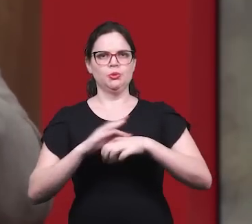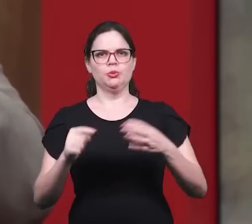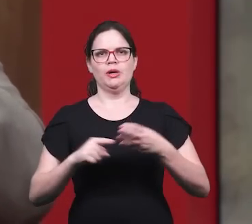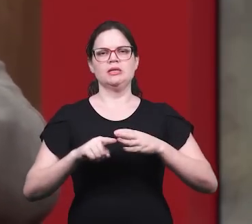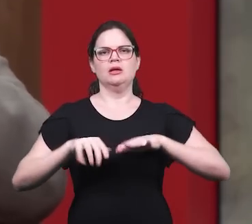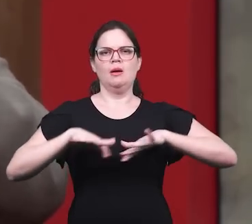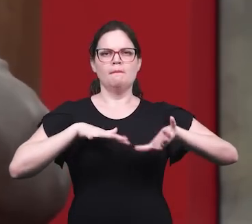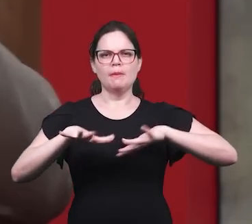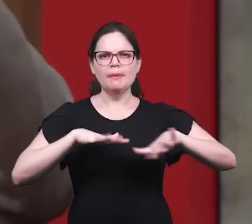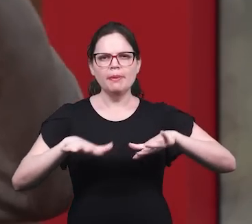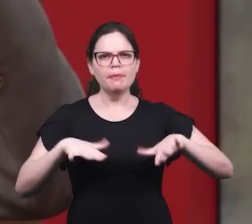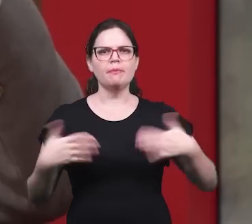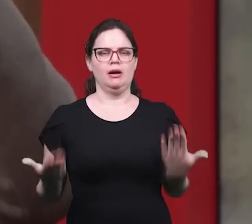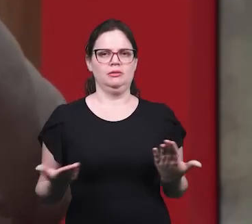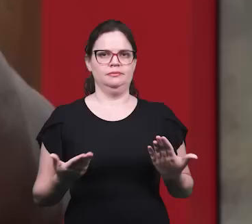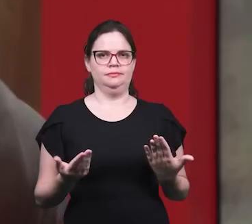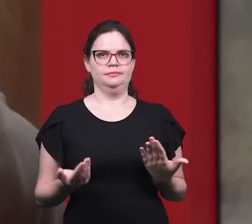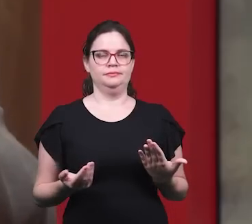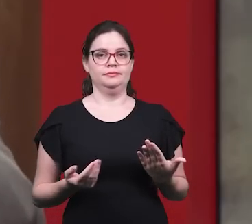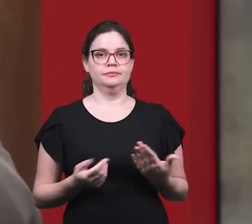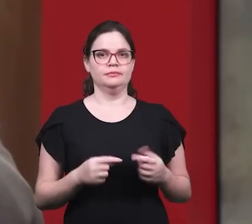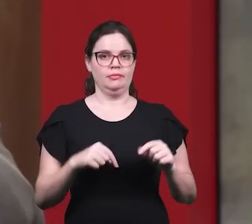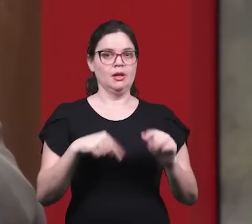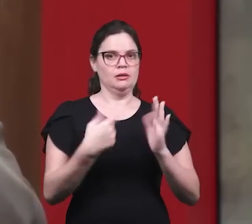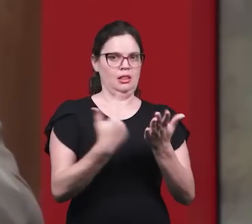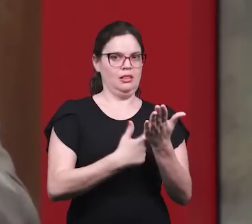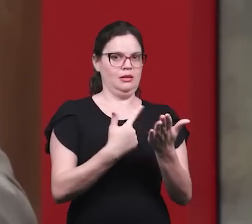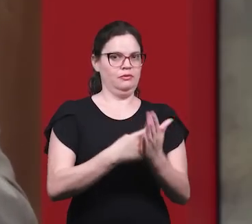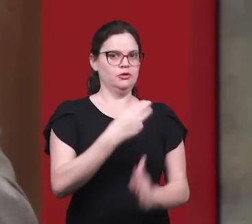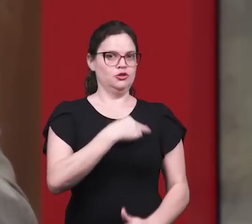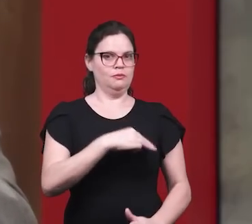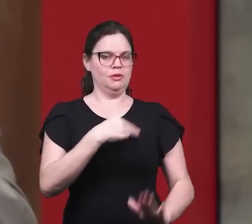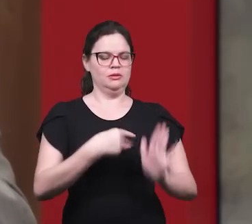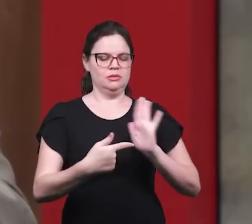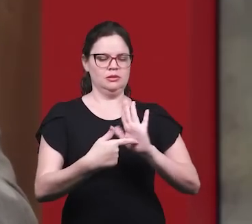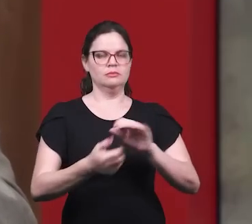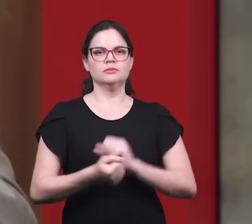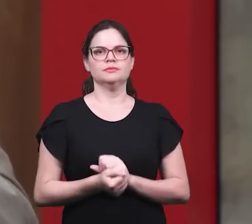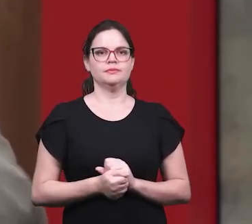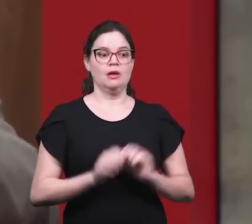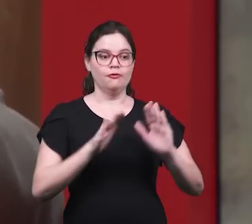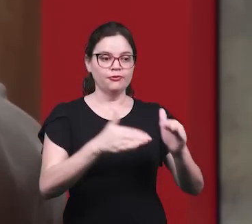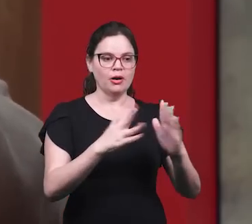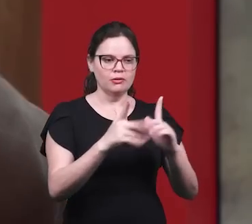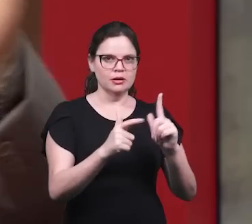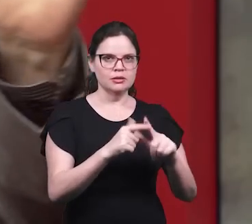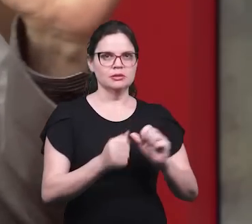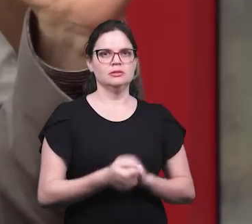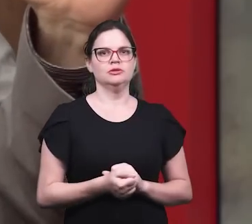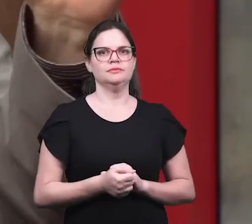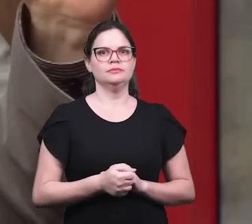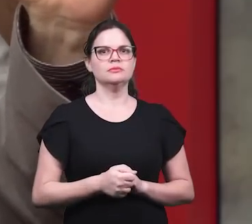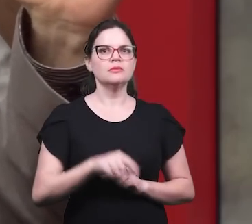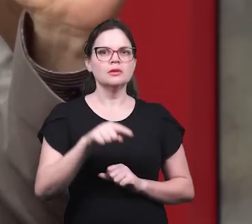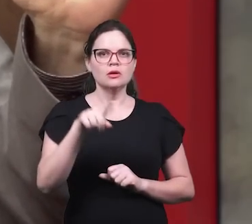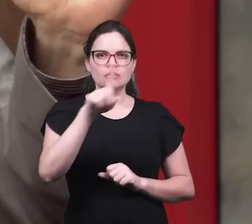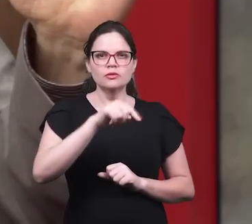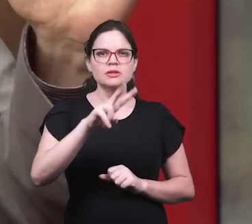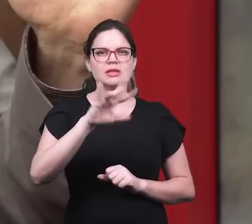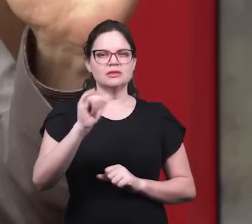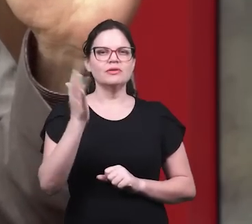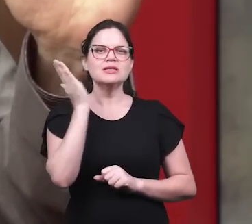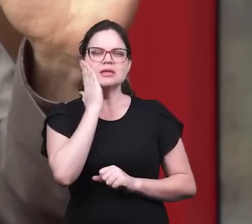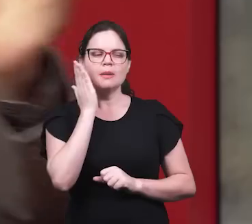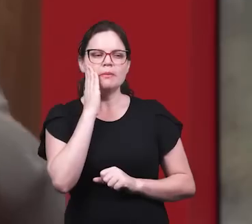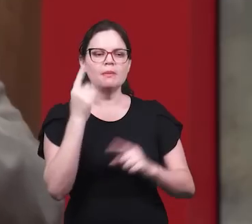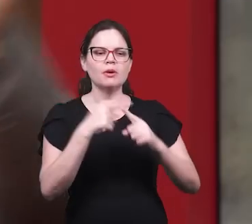dizer, e ele conclui essa primeira parte que se refere à igreja, dizendo assim, esse evangelho será pregado a todo